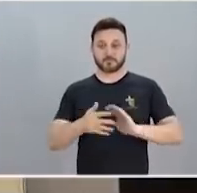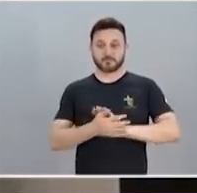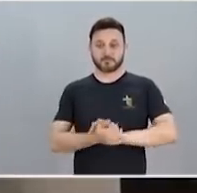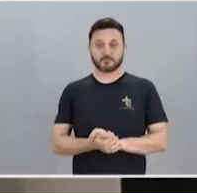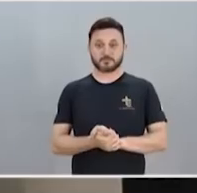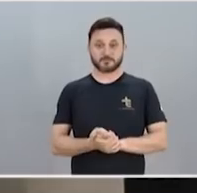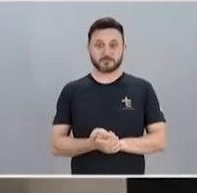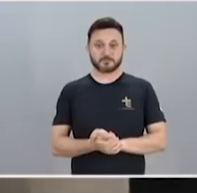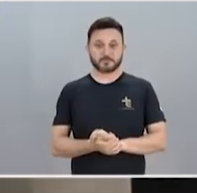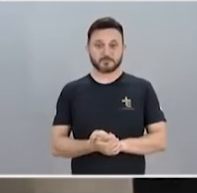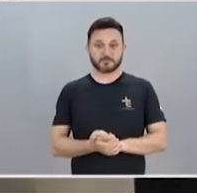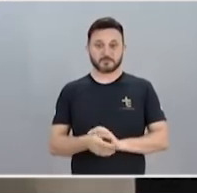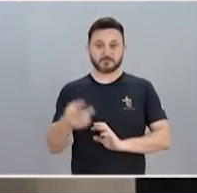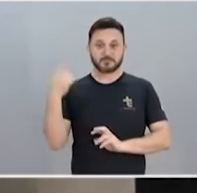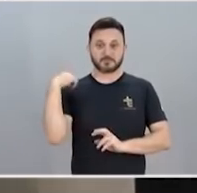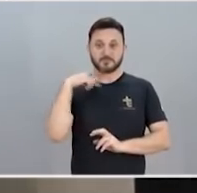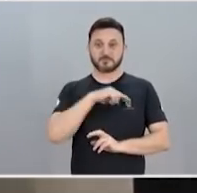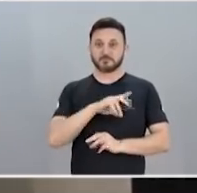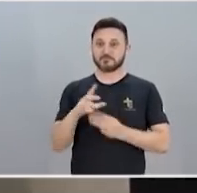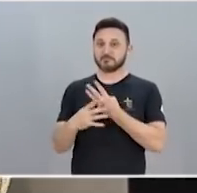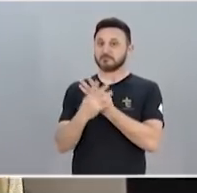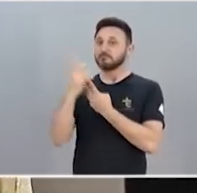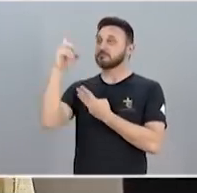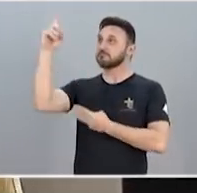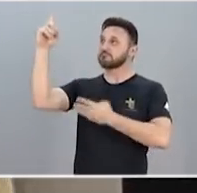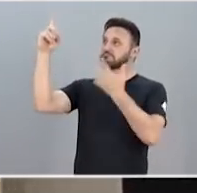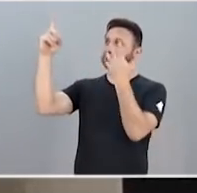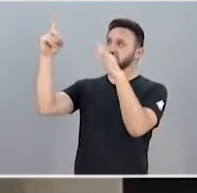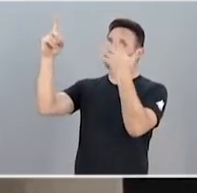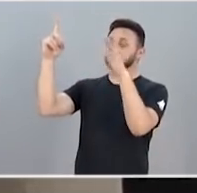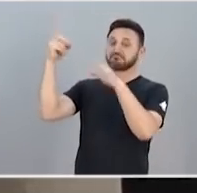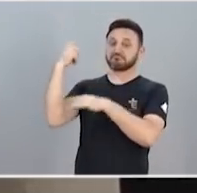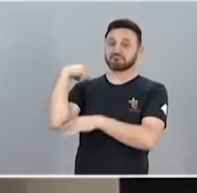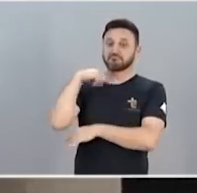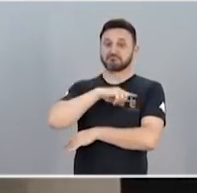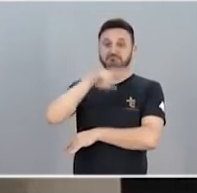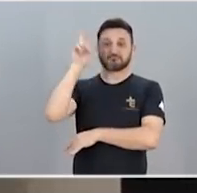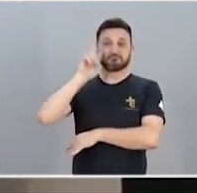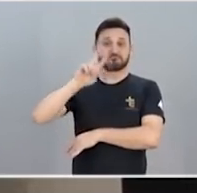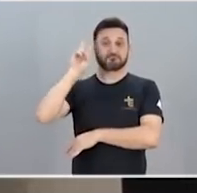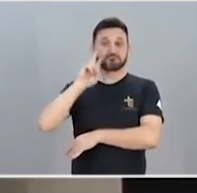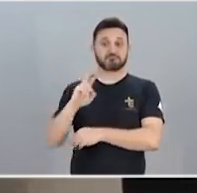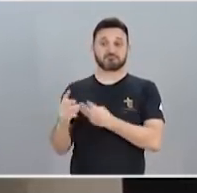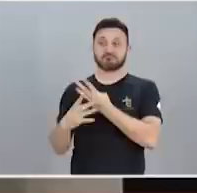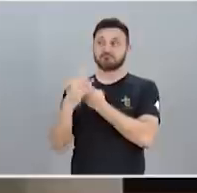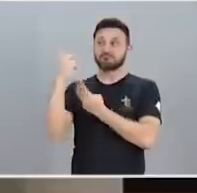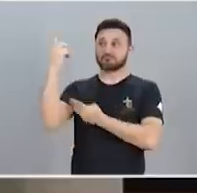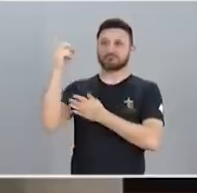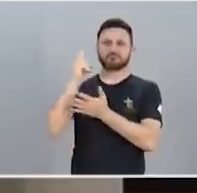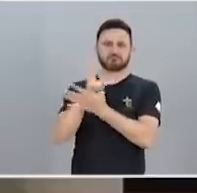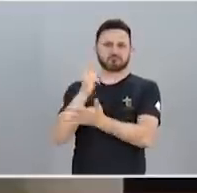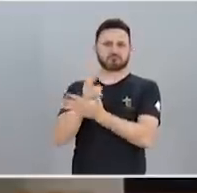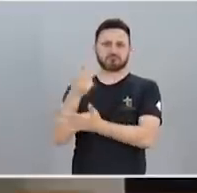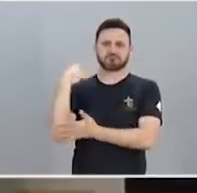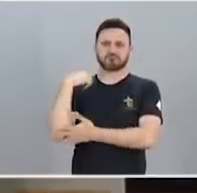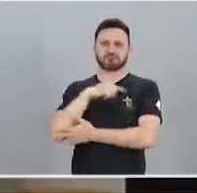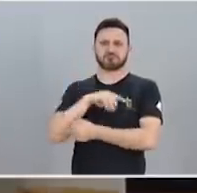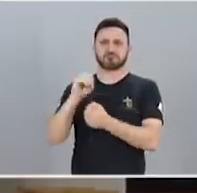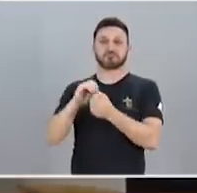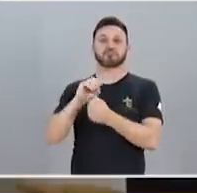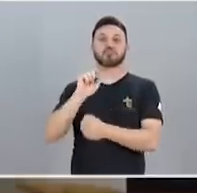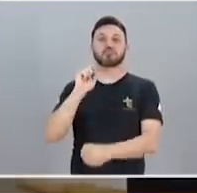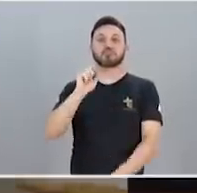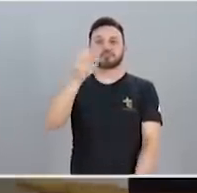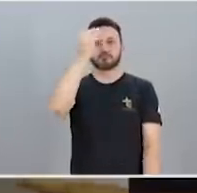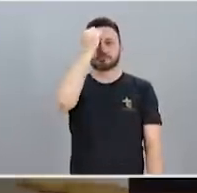celebrar. Celebrando a Santíssima Trindade, nós lembramos dela todas as vezes que fazemos o sinal da